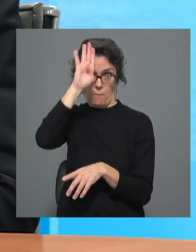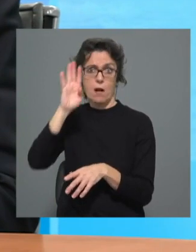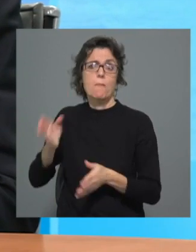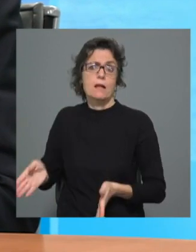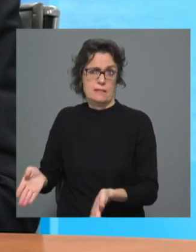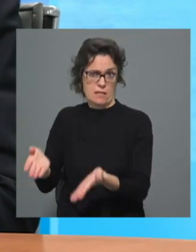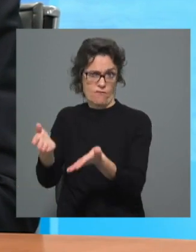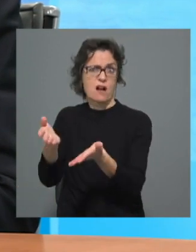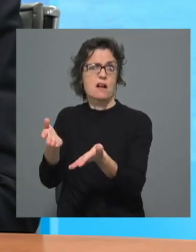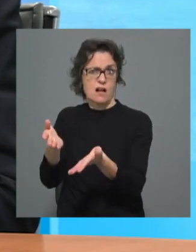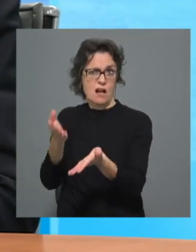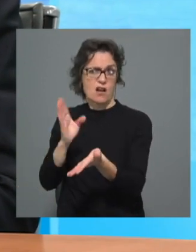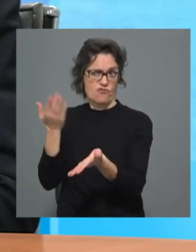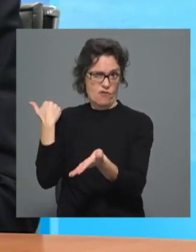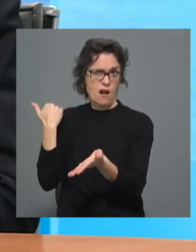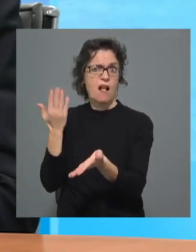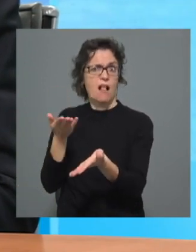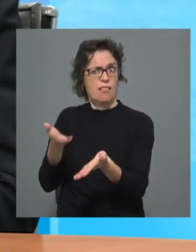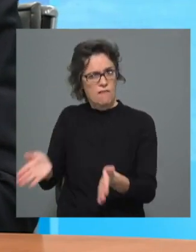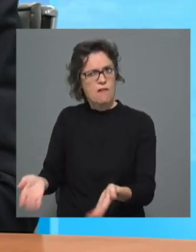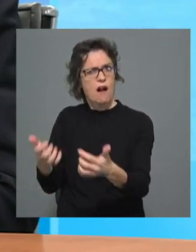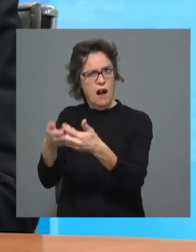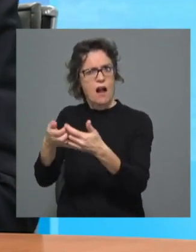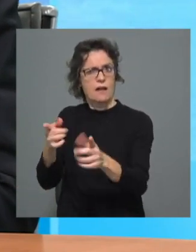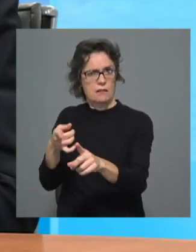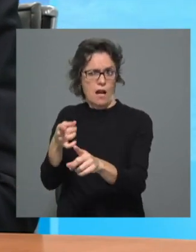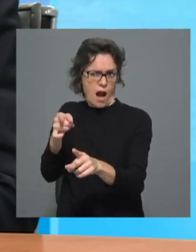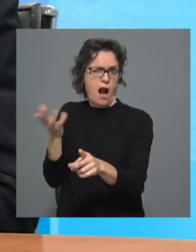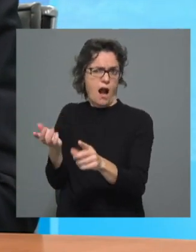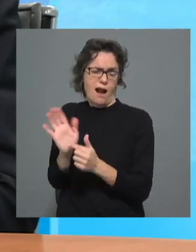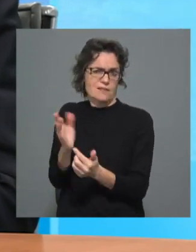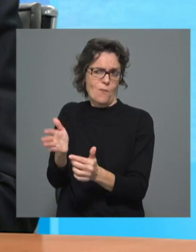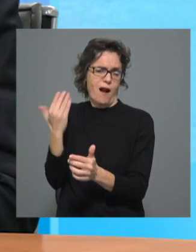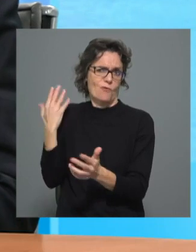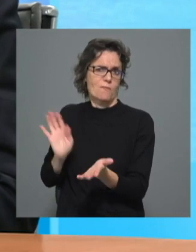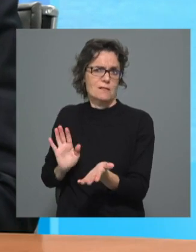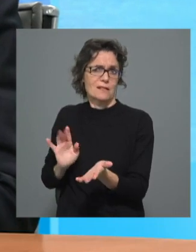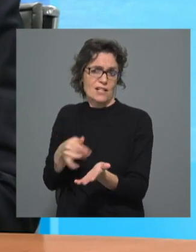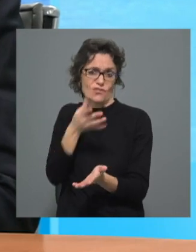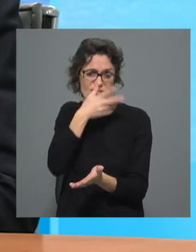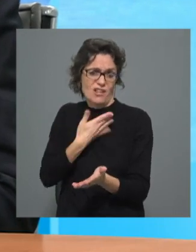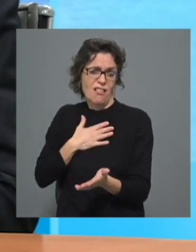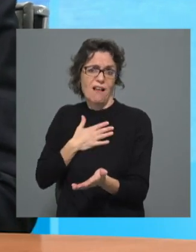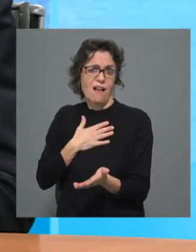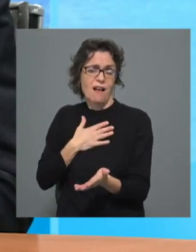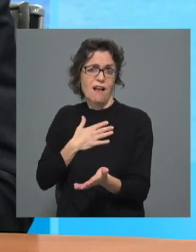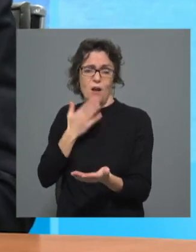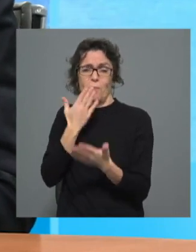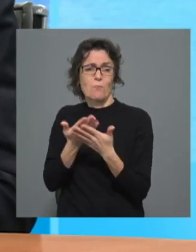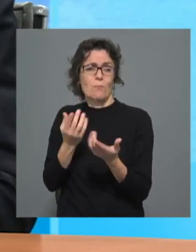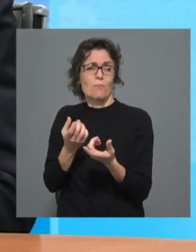os seus fiéis a irem para a frente da guerra. É uma tristeza quando o cristianismo se